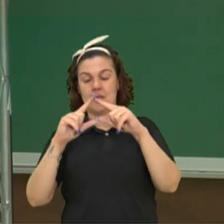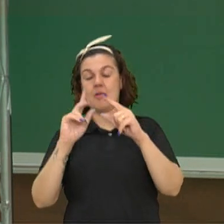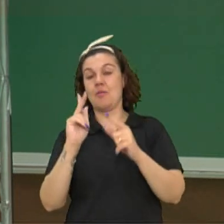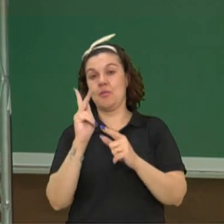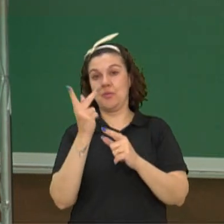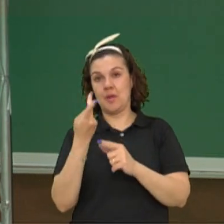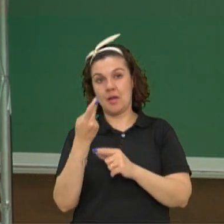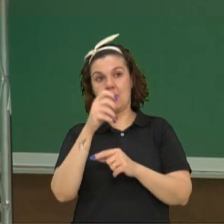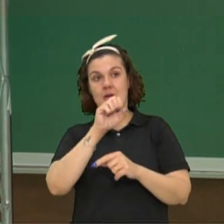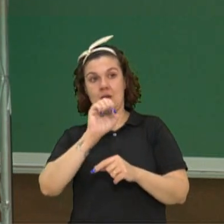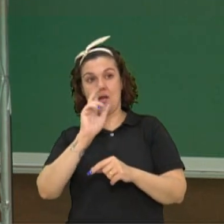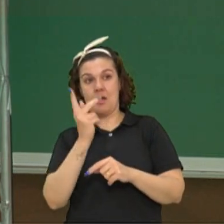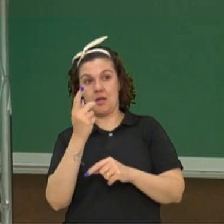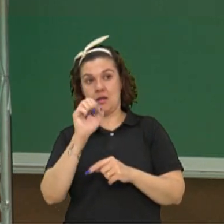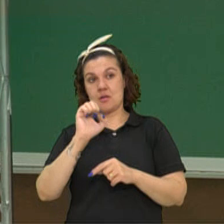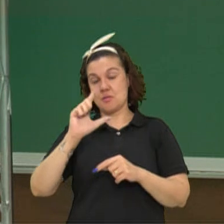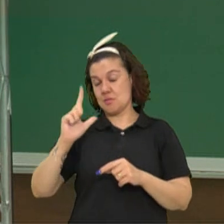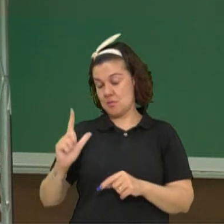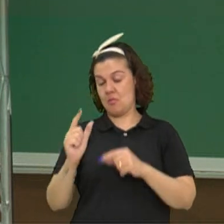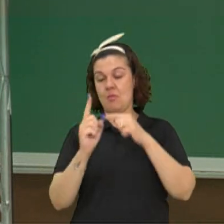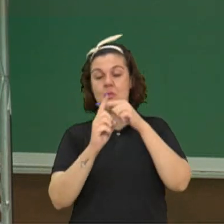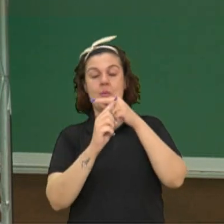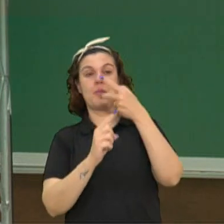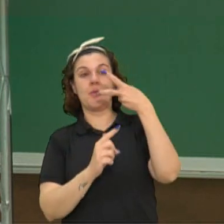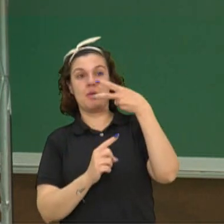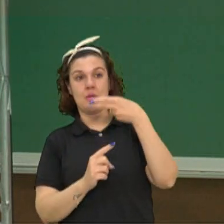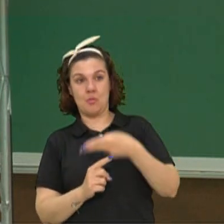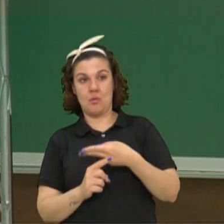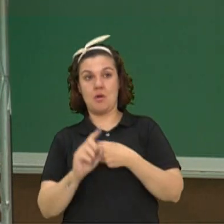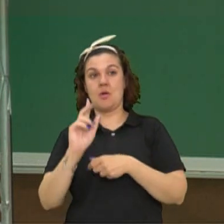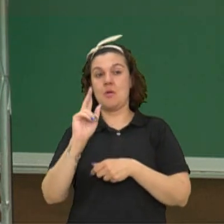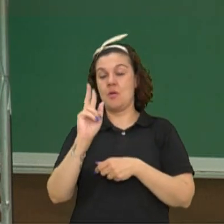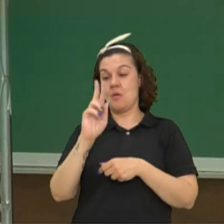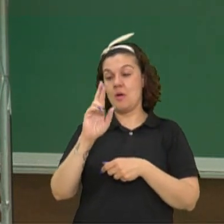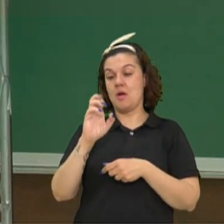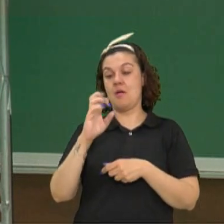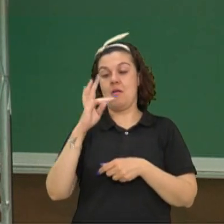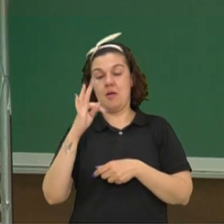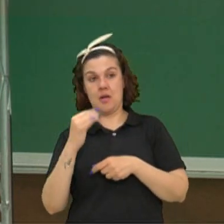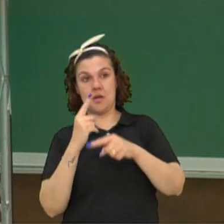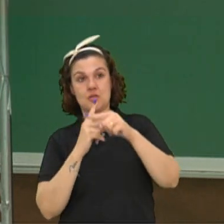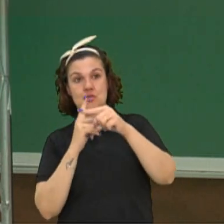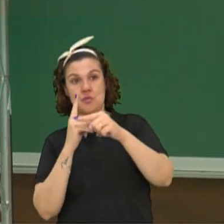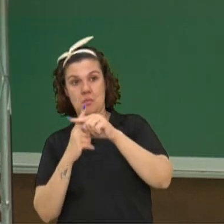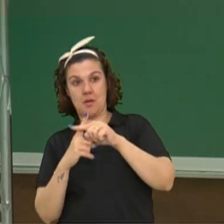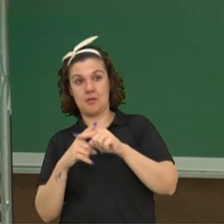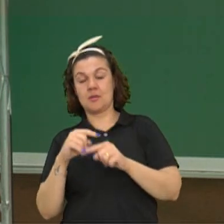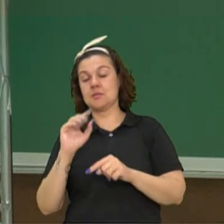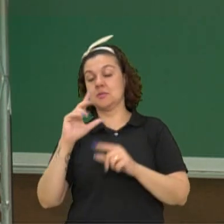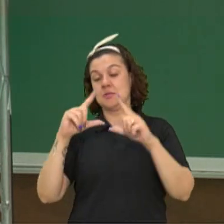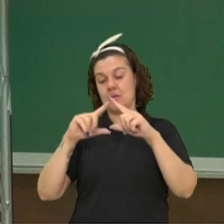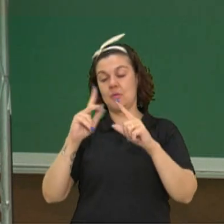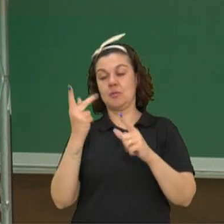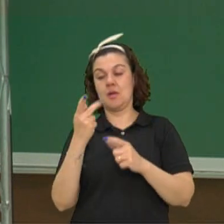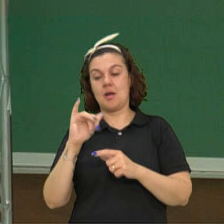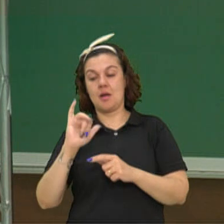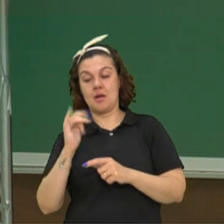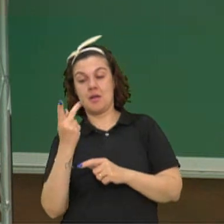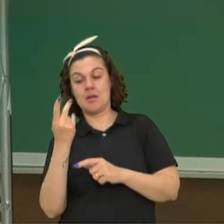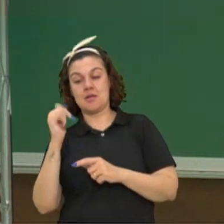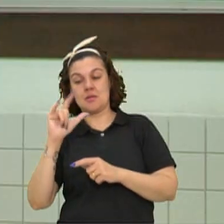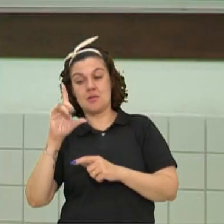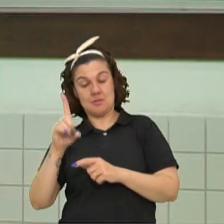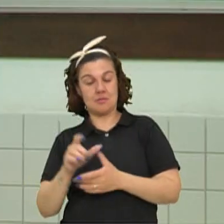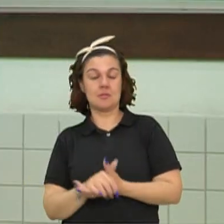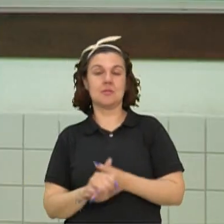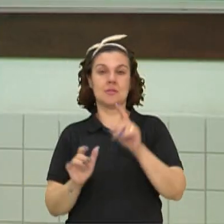da dissolução, eu vou fazer entalpia reticular mais variação da entalpia de hidratação lá